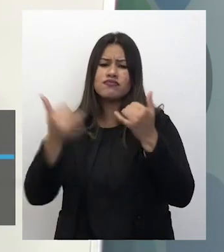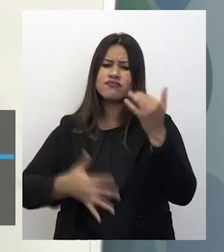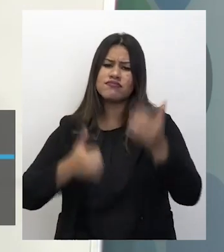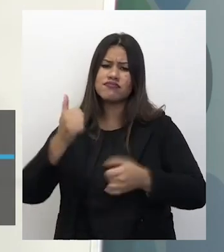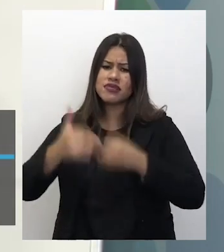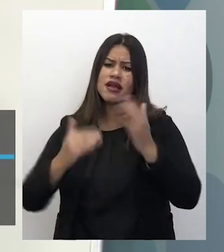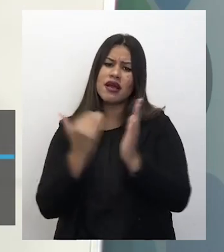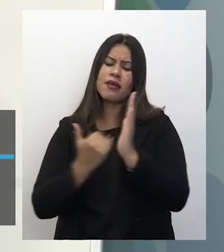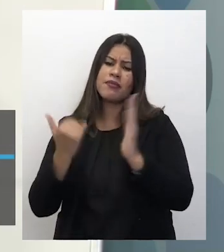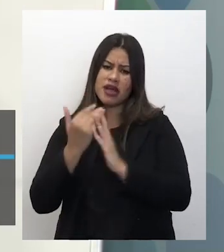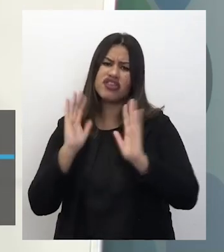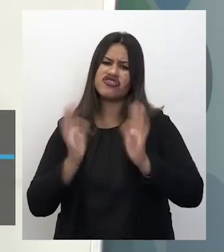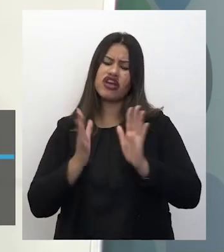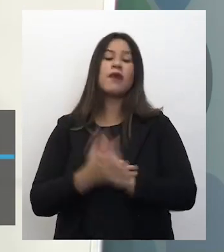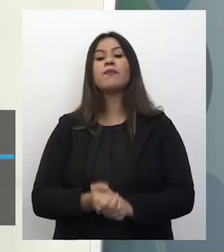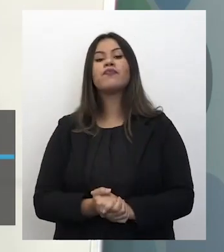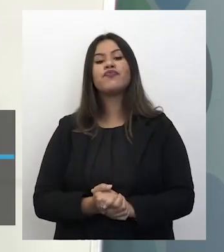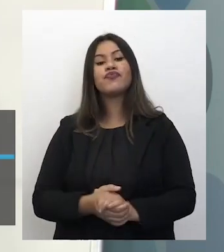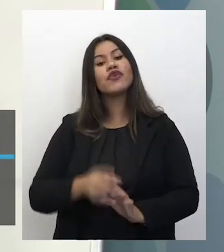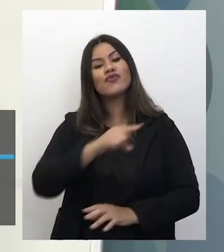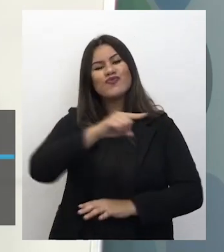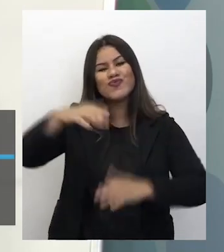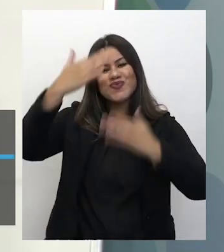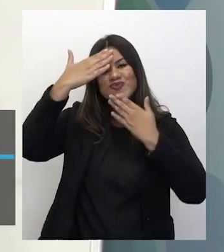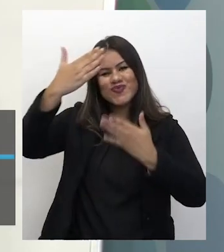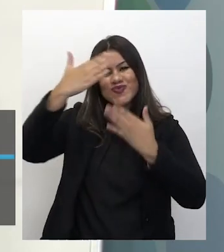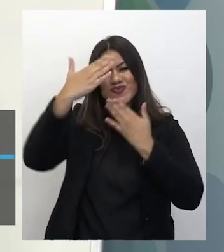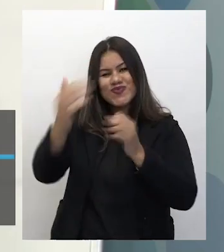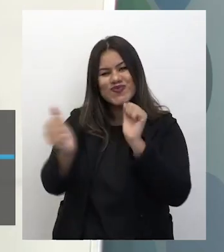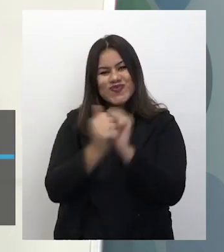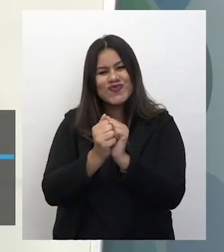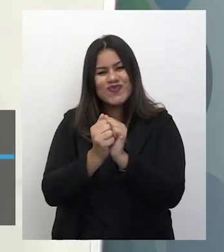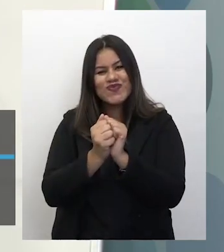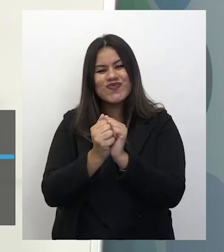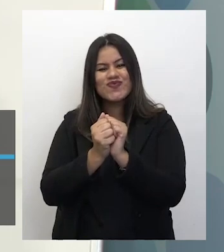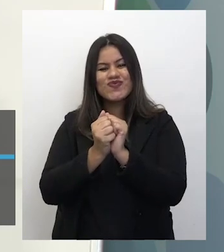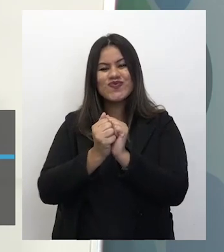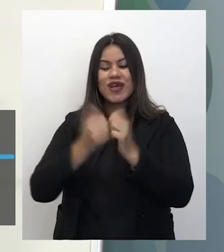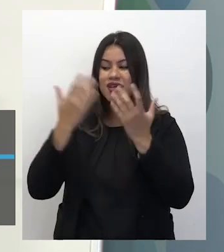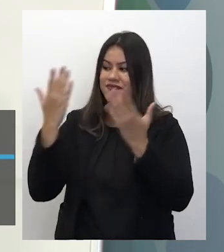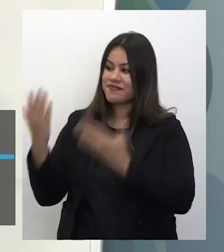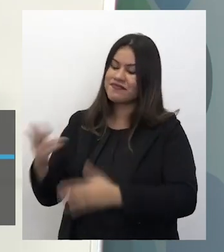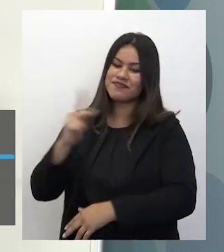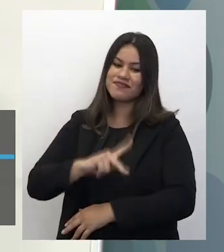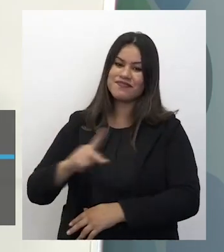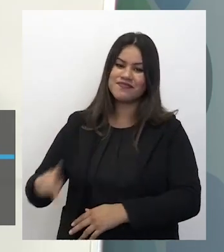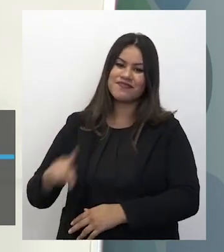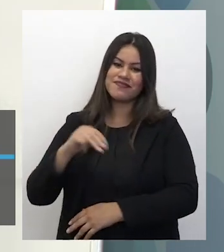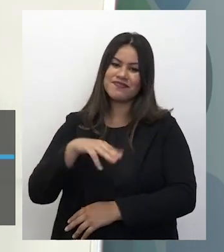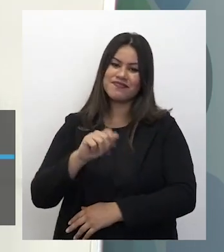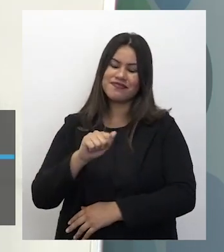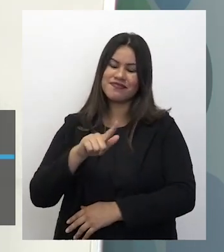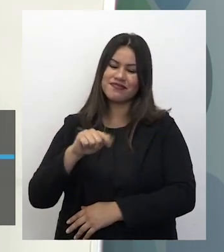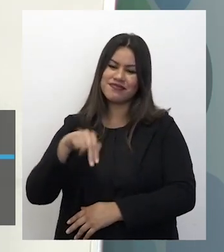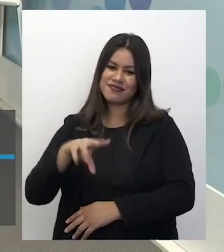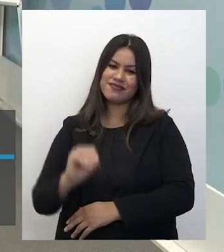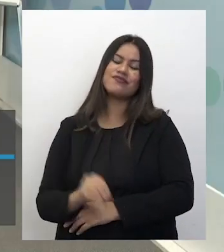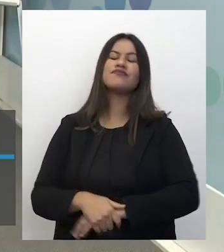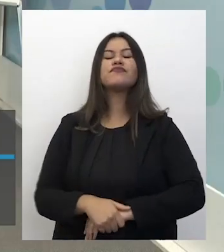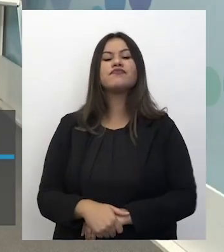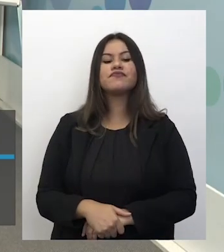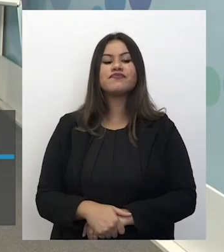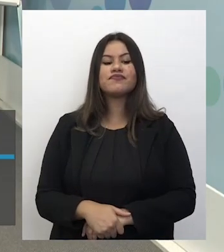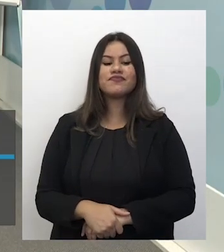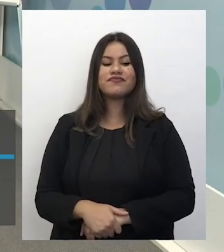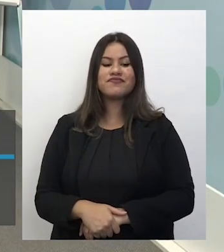Gente, muito obrigado pela participação de vocês, viu? Eu passo a palavra para o Magno, para as palavras finais dele.